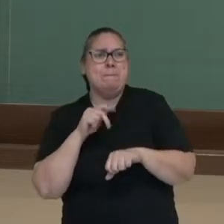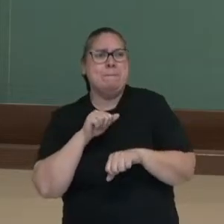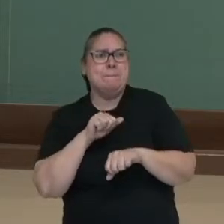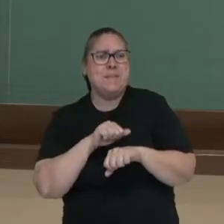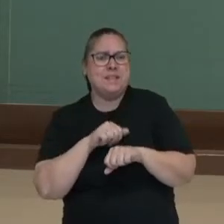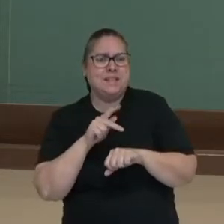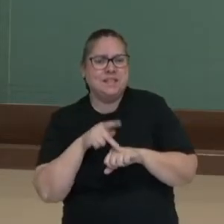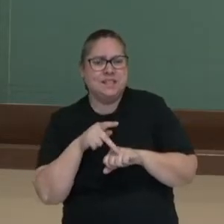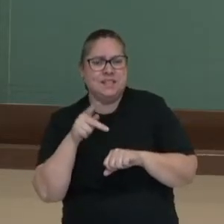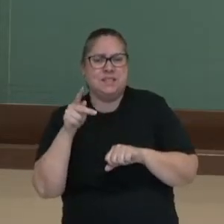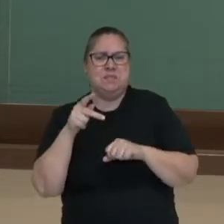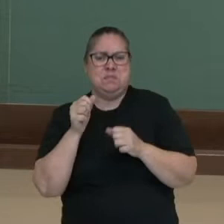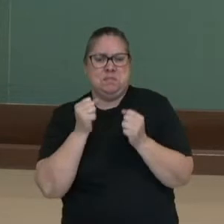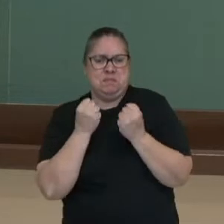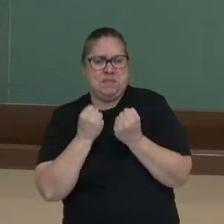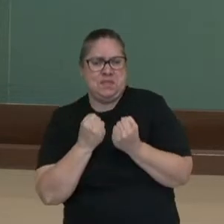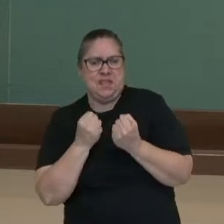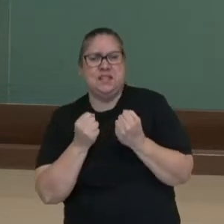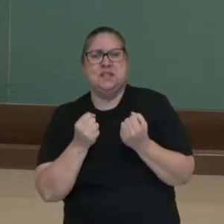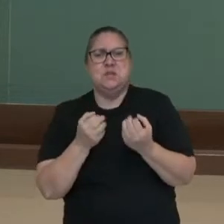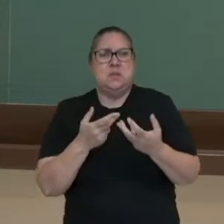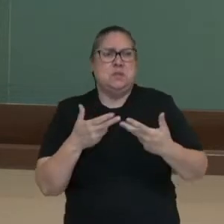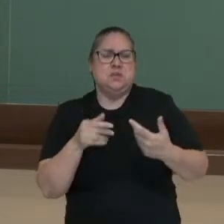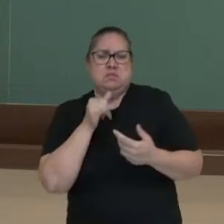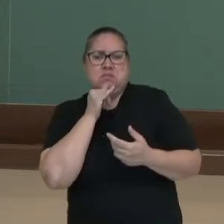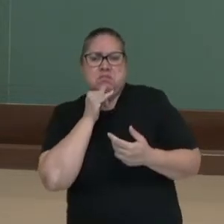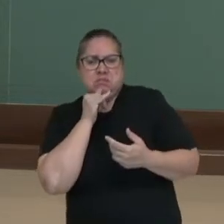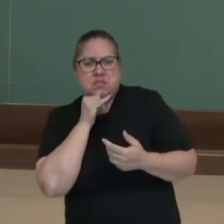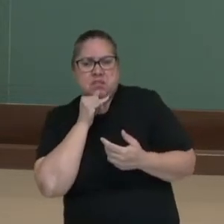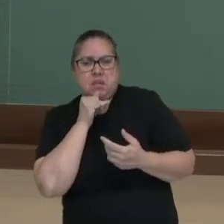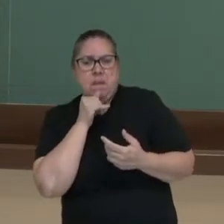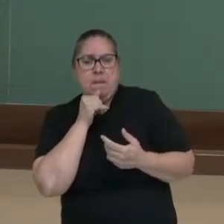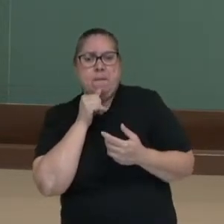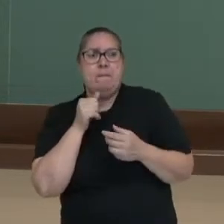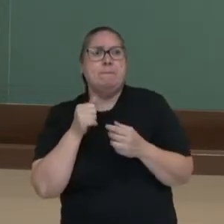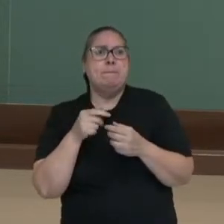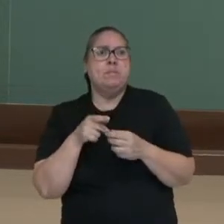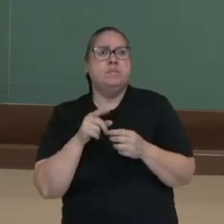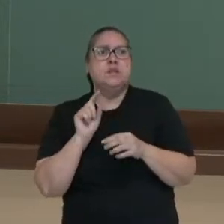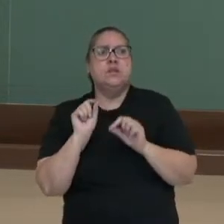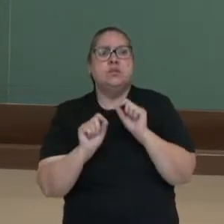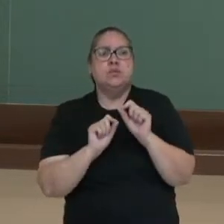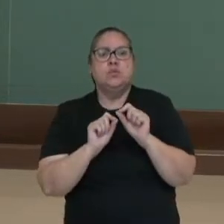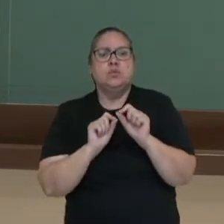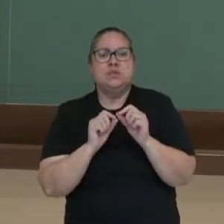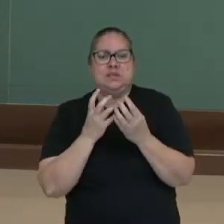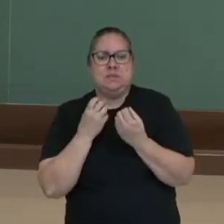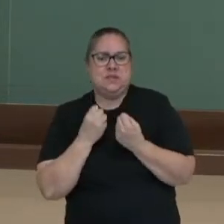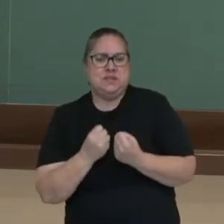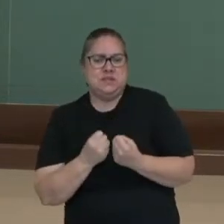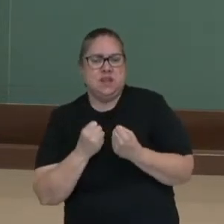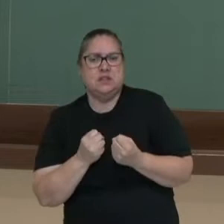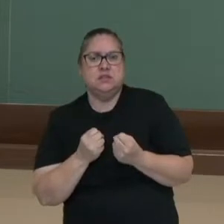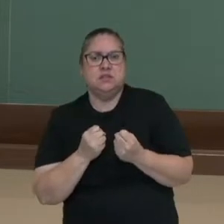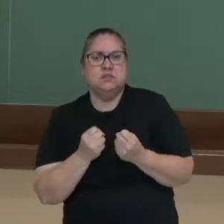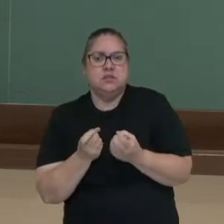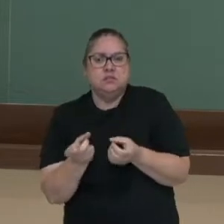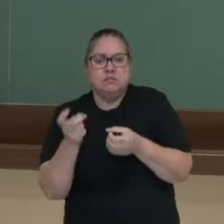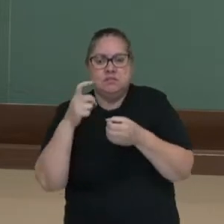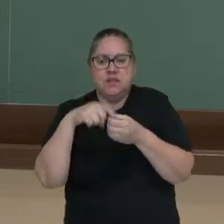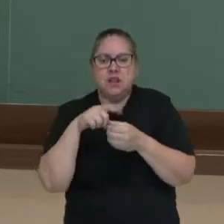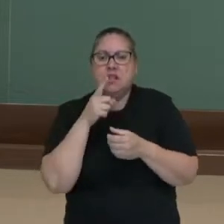pesados, todos esses são exemplos de agentes patogênicos, ou seja, daquilo que está presente